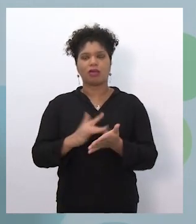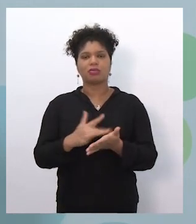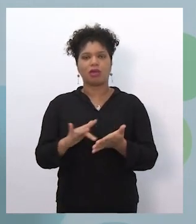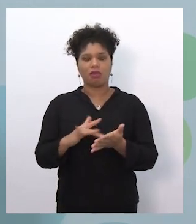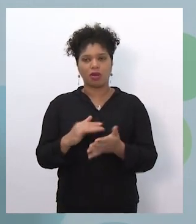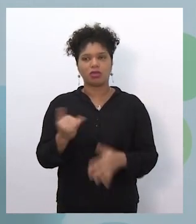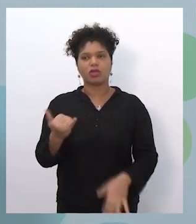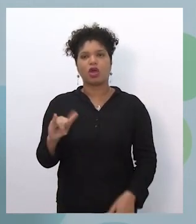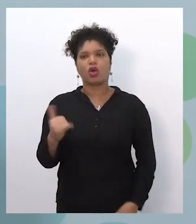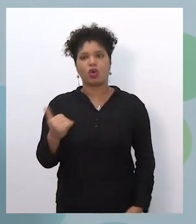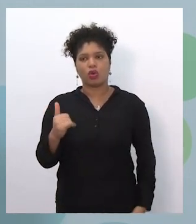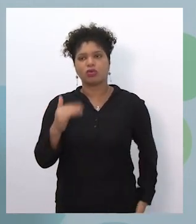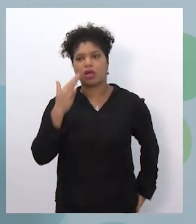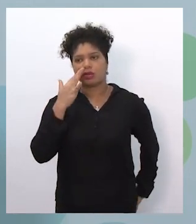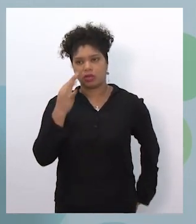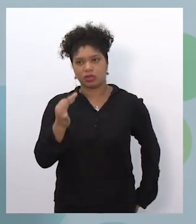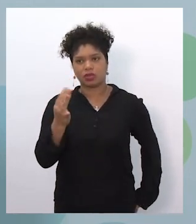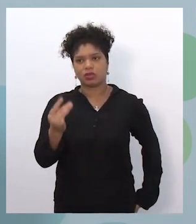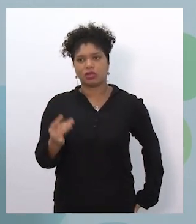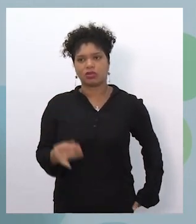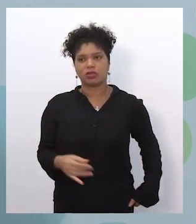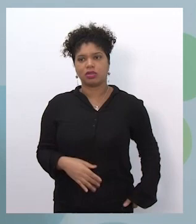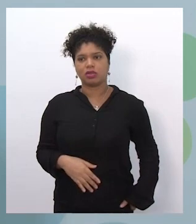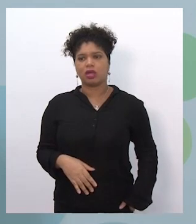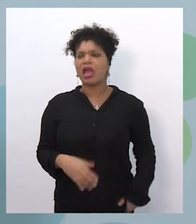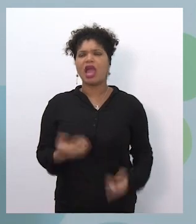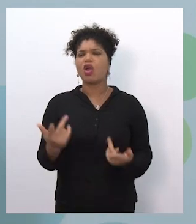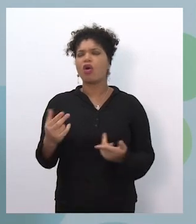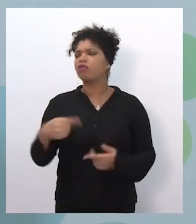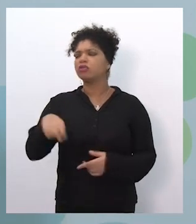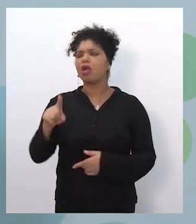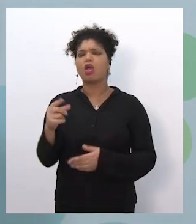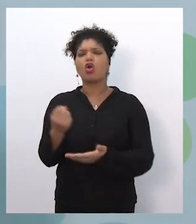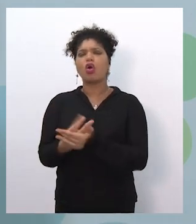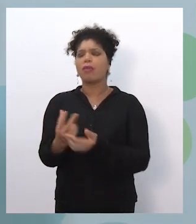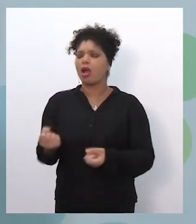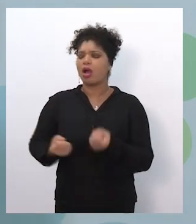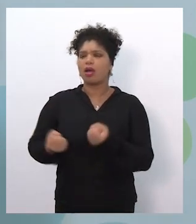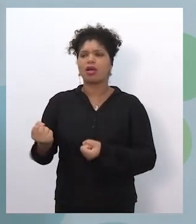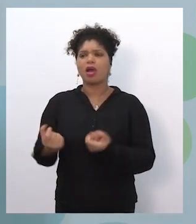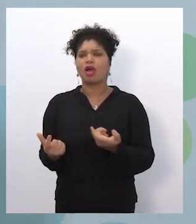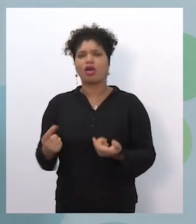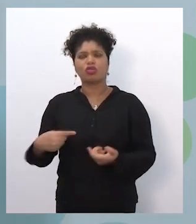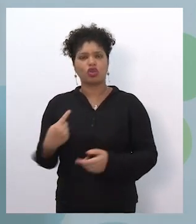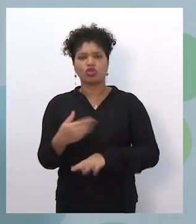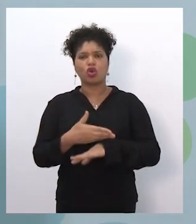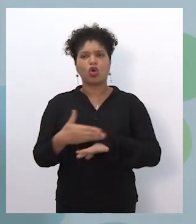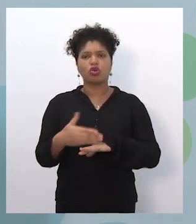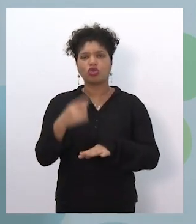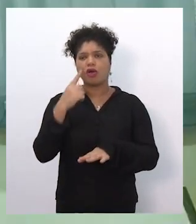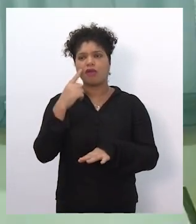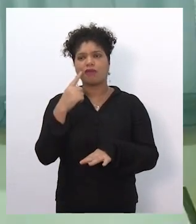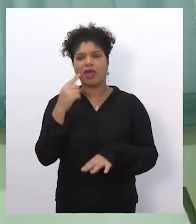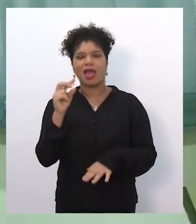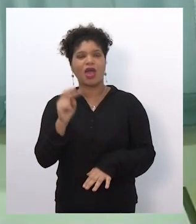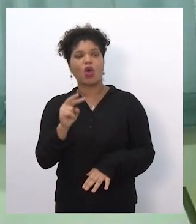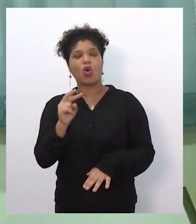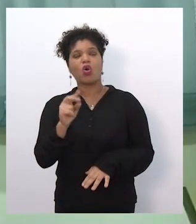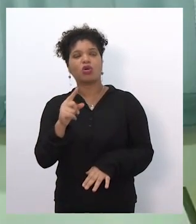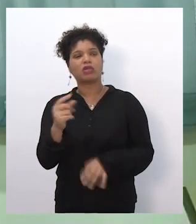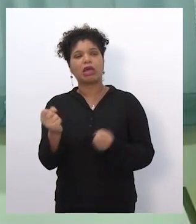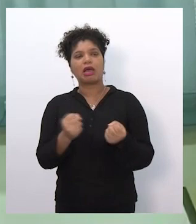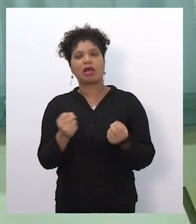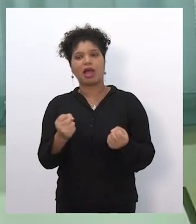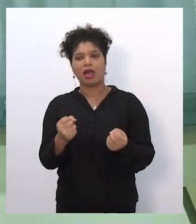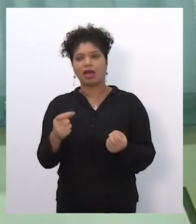né, e se atentar nessas especificações. Igual comprar um carro, né? Igual comprar um carro. Sim. Nós temos o costume de olhar o carro, ele já é